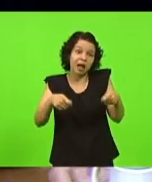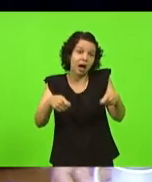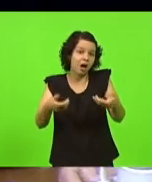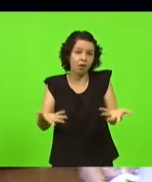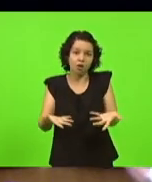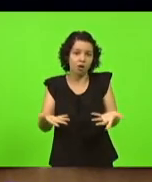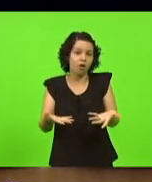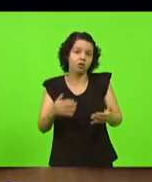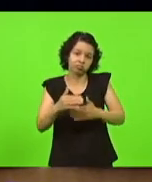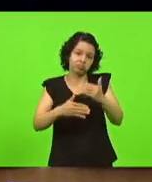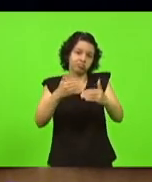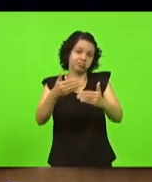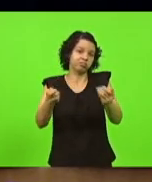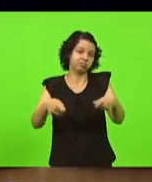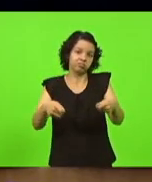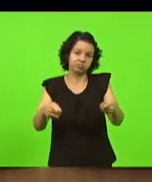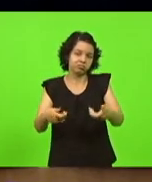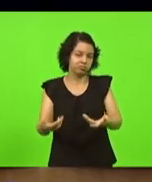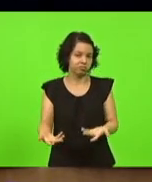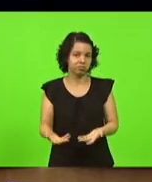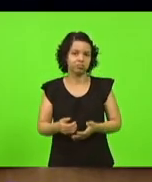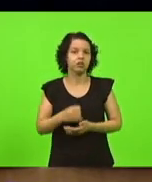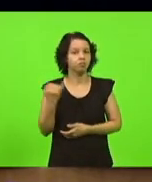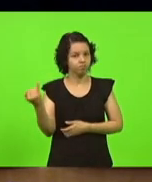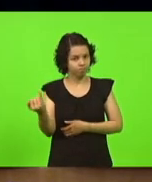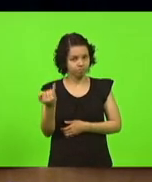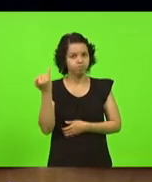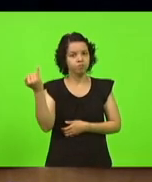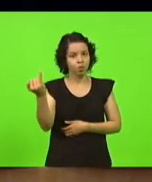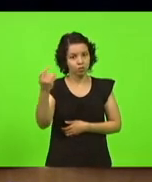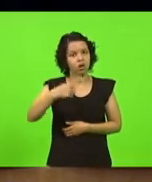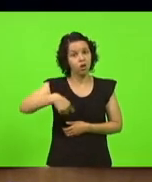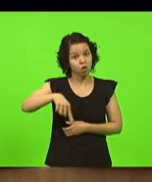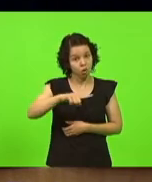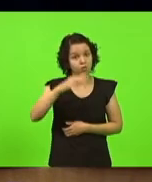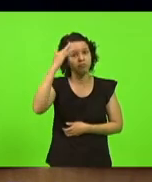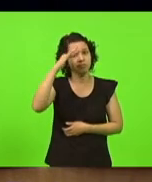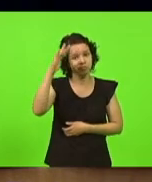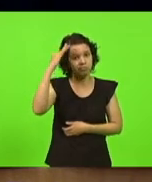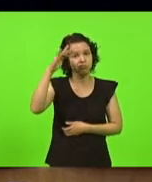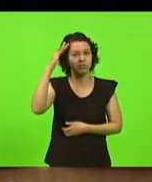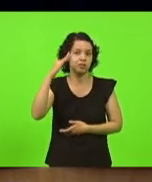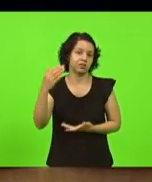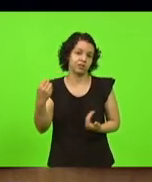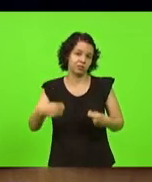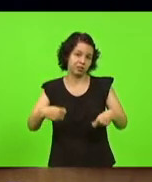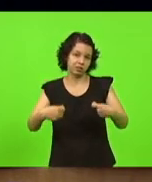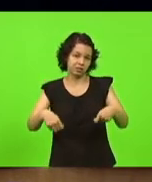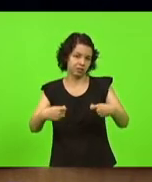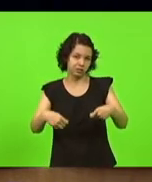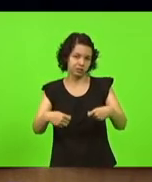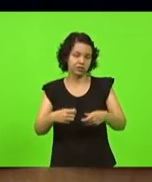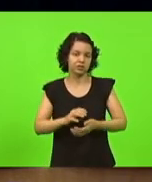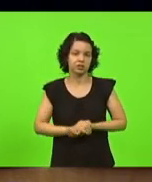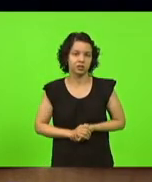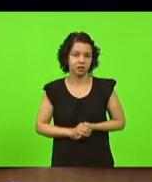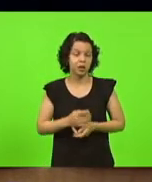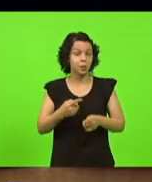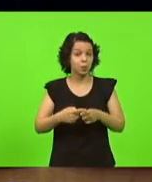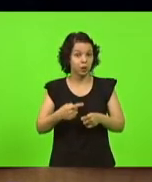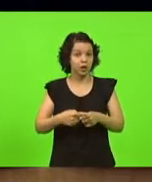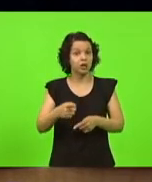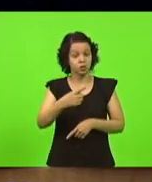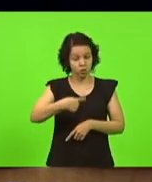é muito importante que a gente compreenda isso. Porque quando nós decidimos